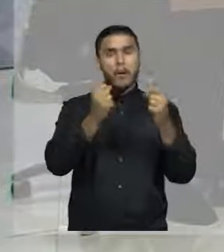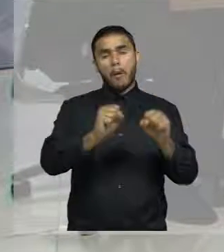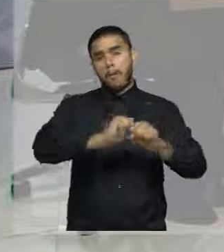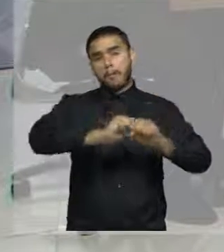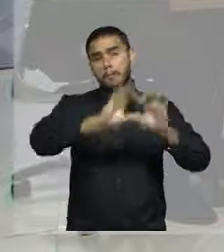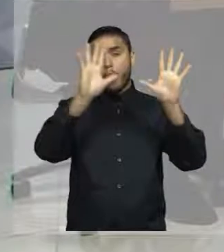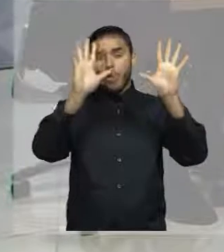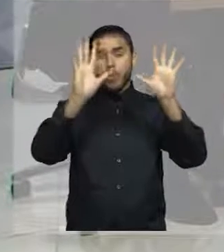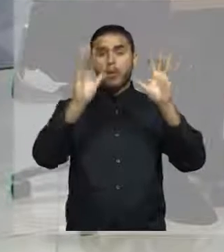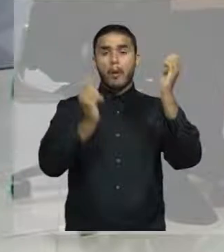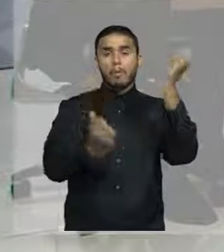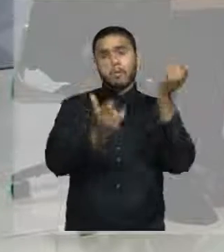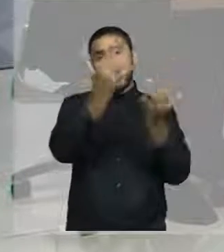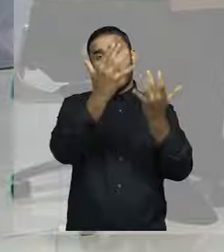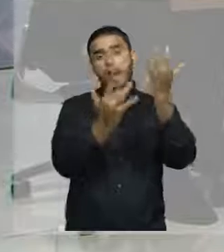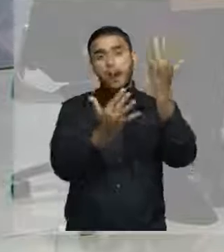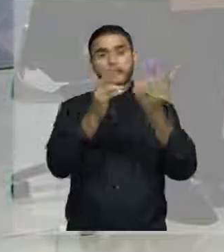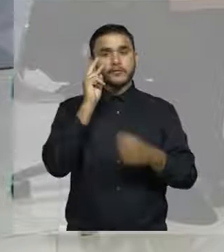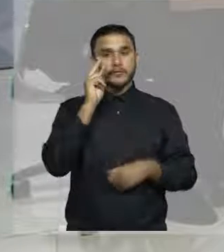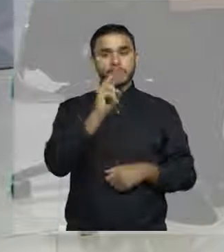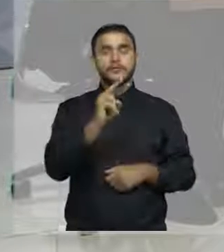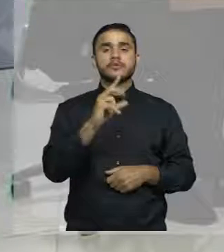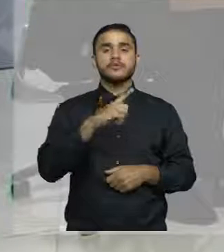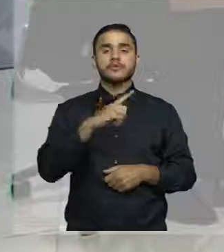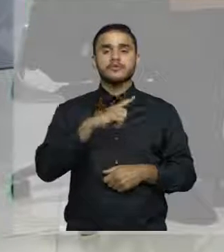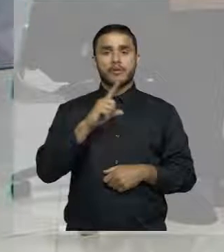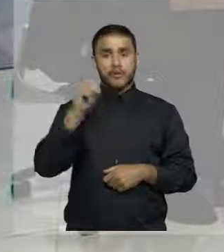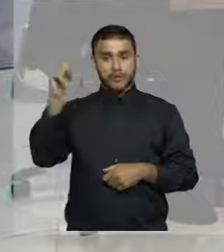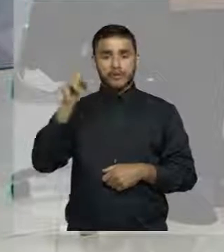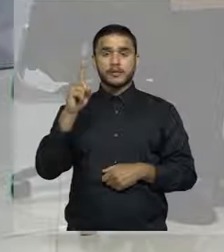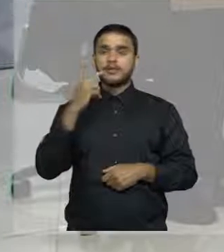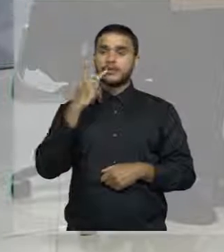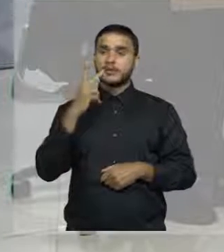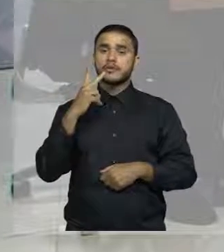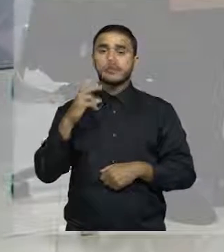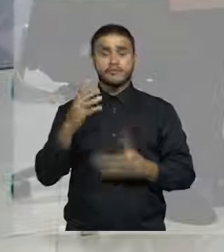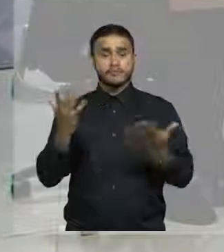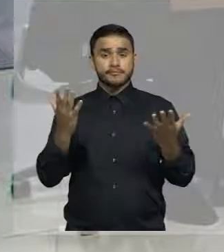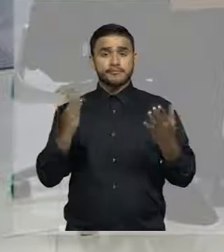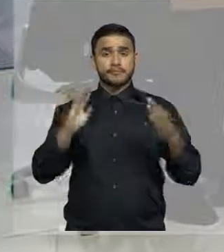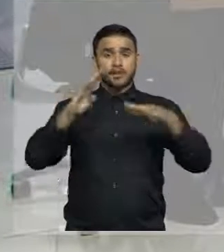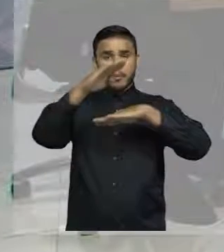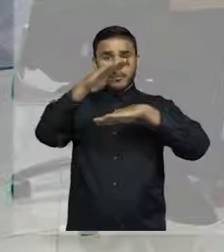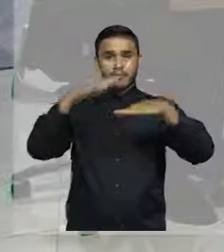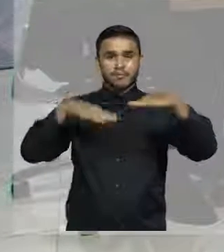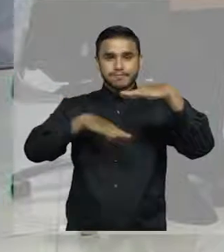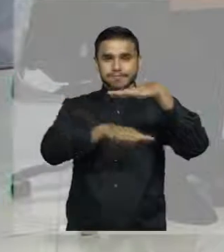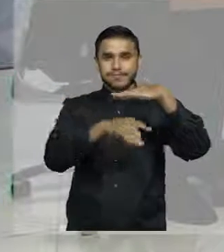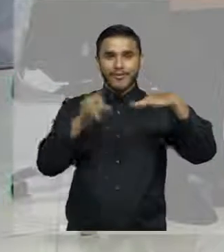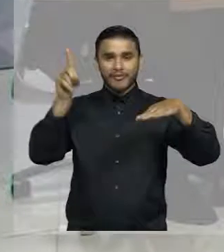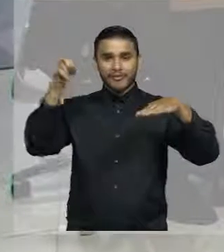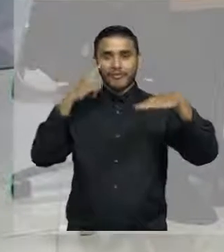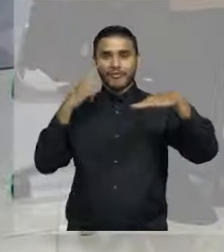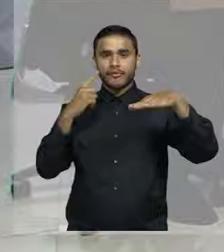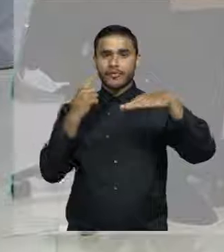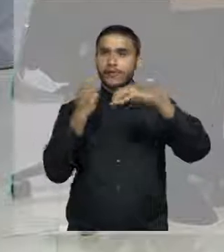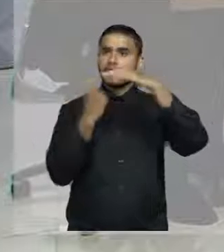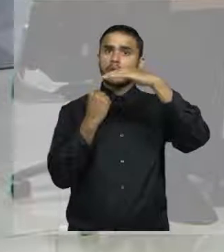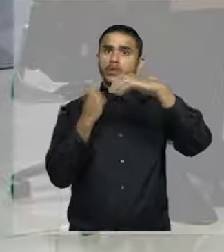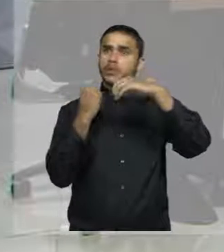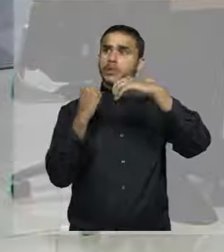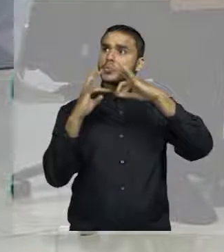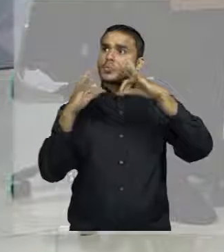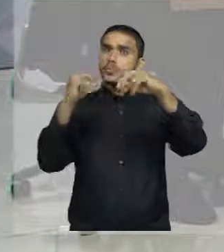foram explodidas nas pilastras da ponte na vizinha cidade de Caucaia. Ponte essa que